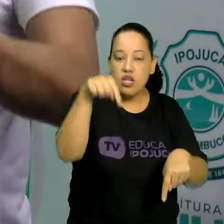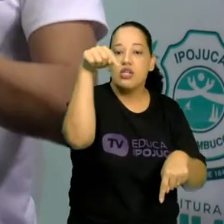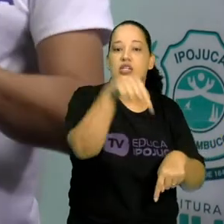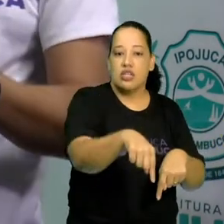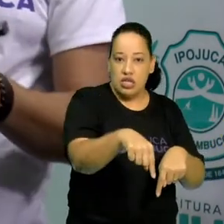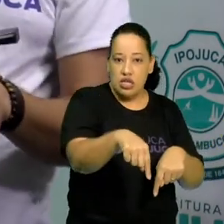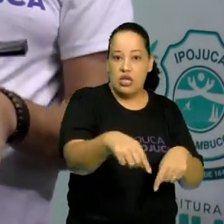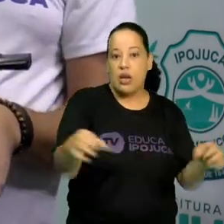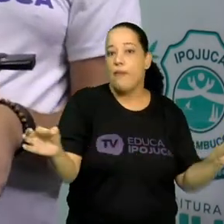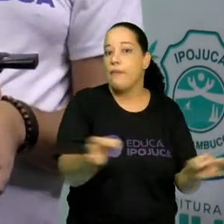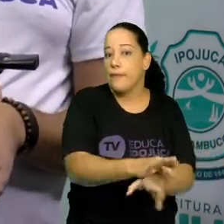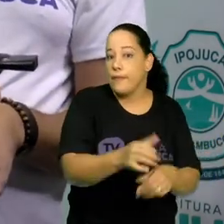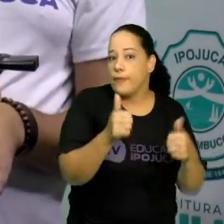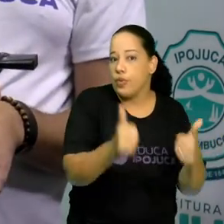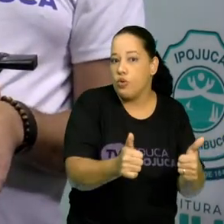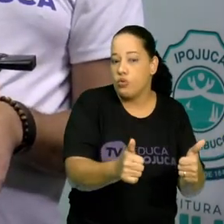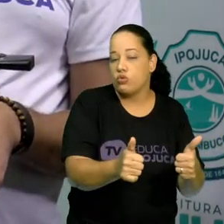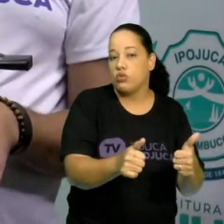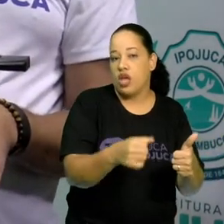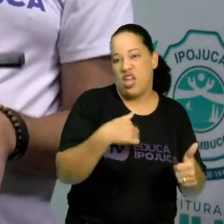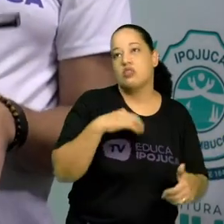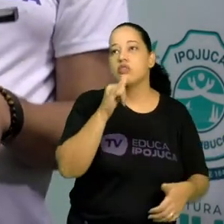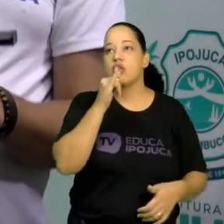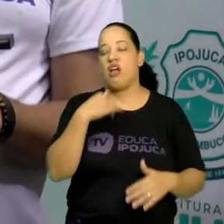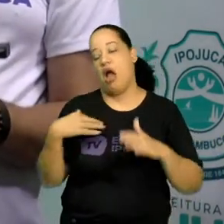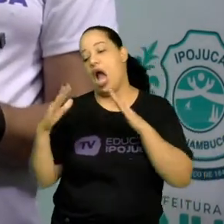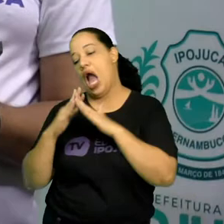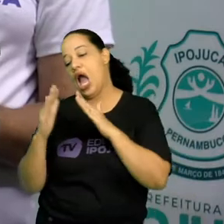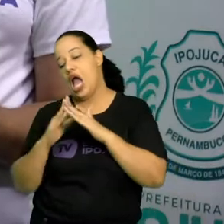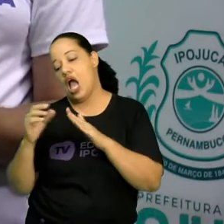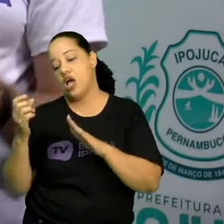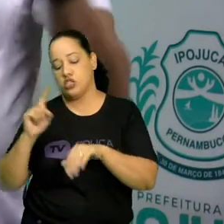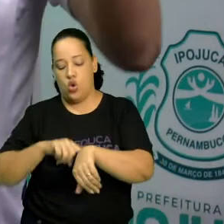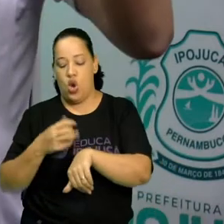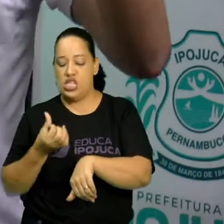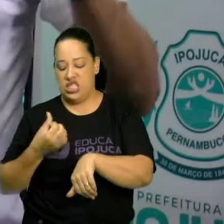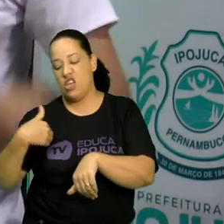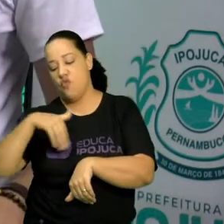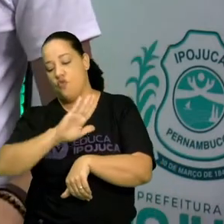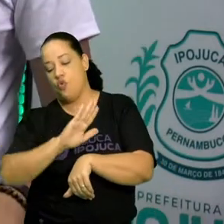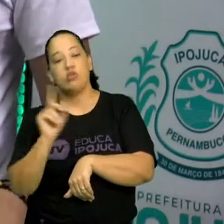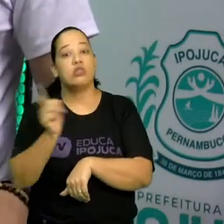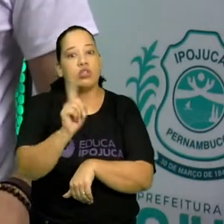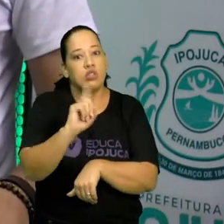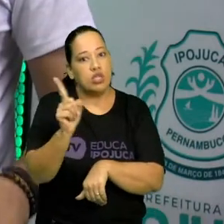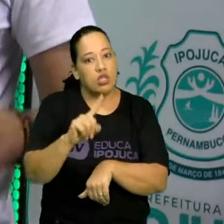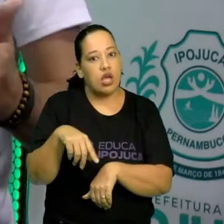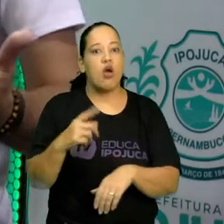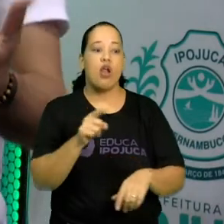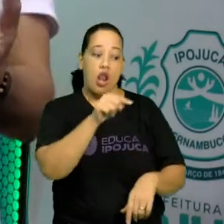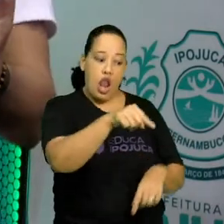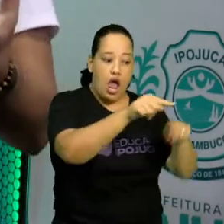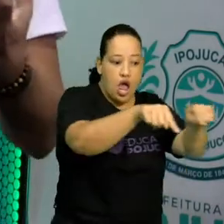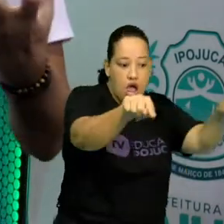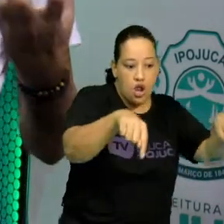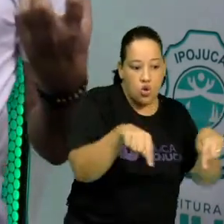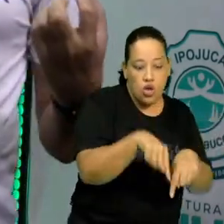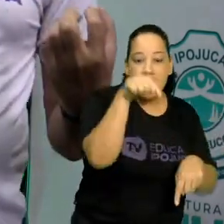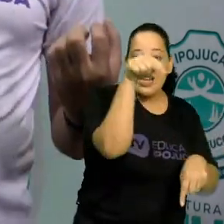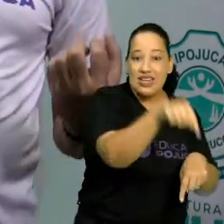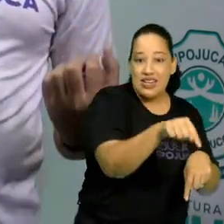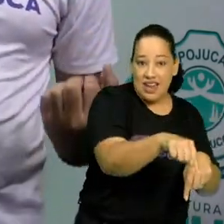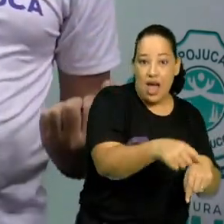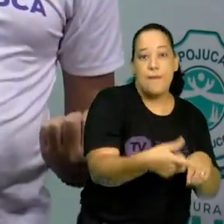Não é eu vou sair de casa às 6 da tarde. Não. Eu tenho que estar às 6 pronto no espaço já. Ou seja, eu tenho que chegar